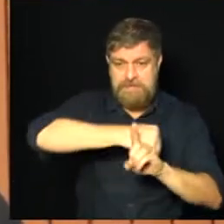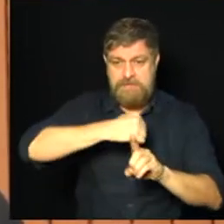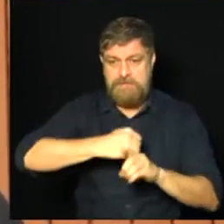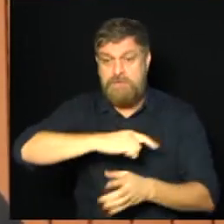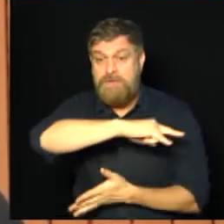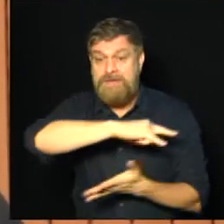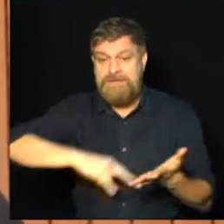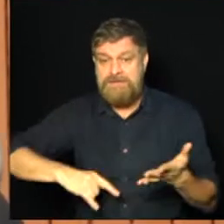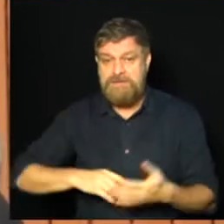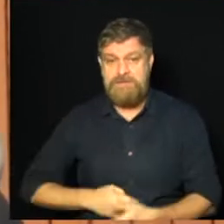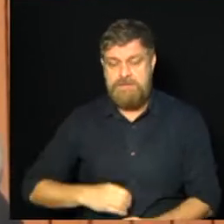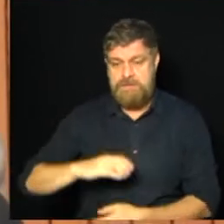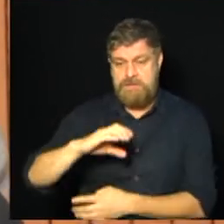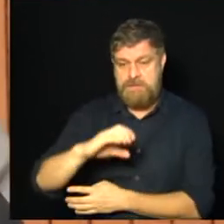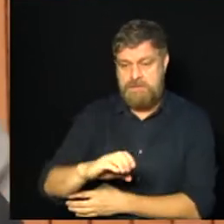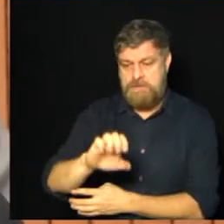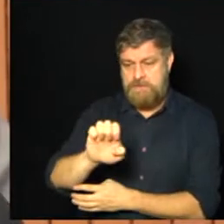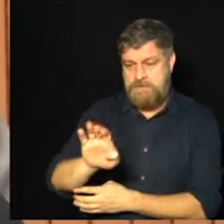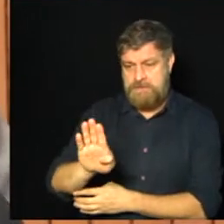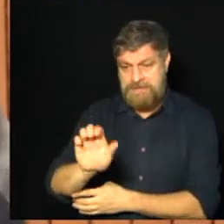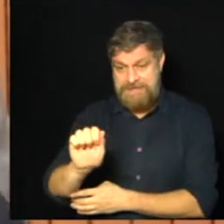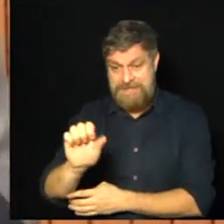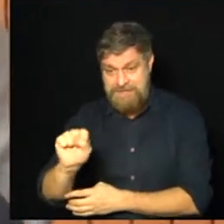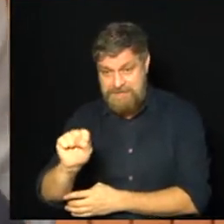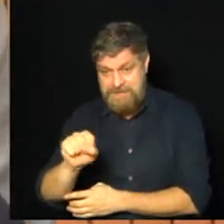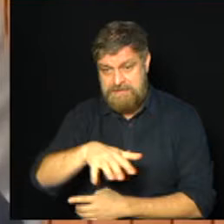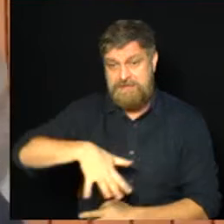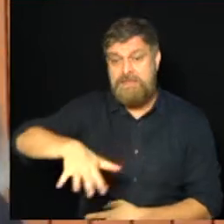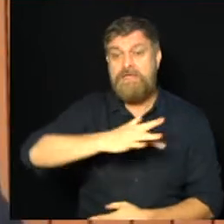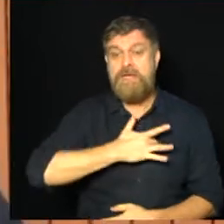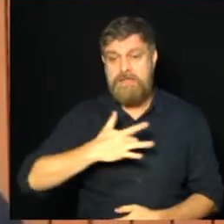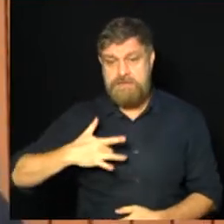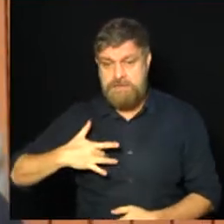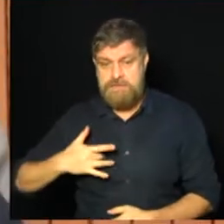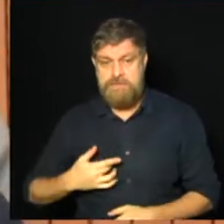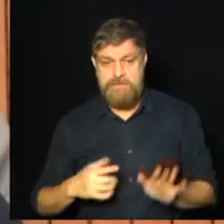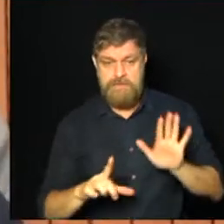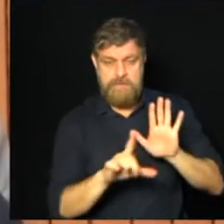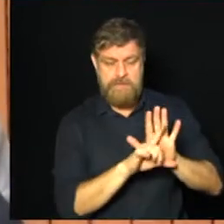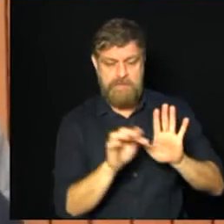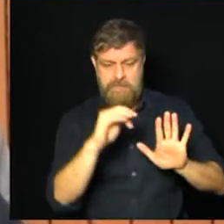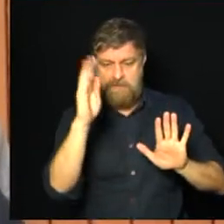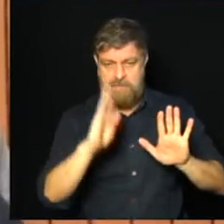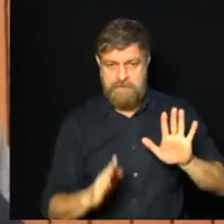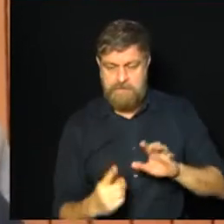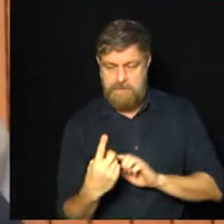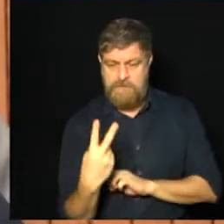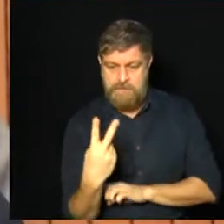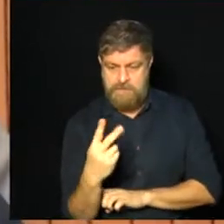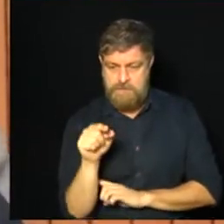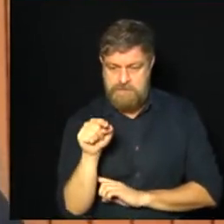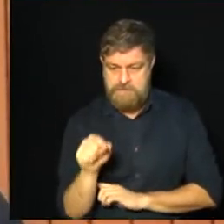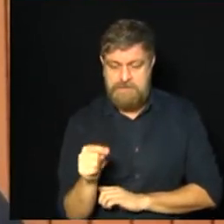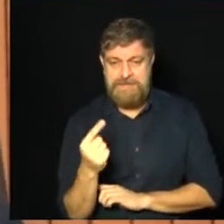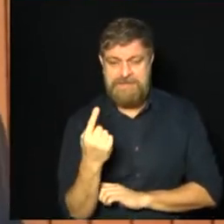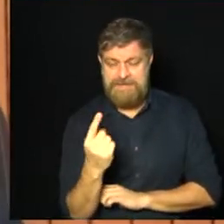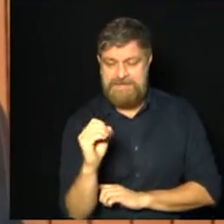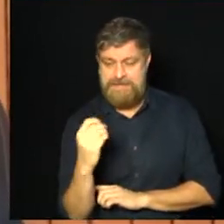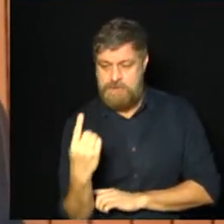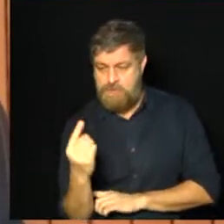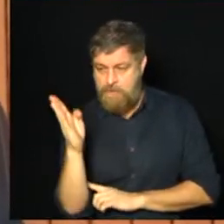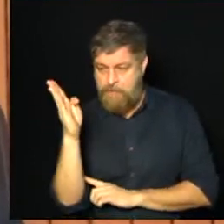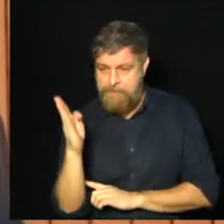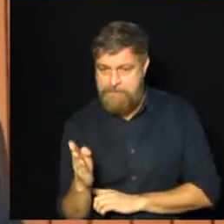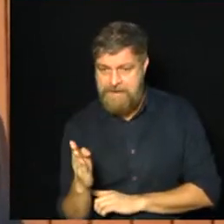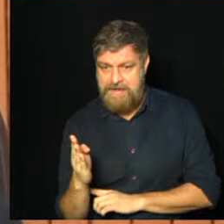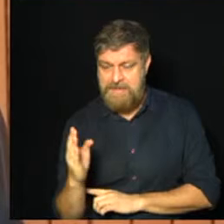certificação SEBAS na área de saúde. Isso nos termos da Lei Federal número 12.101 de 09, nos seus